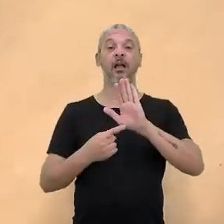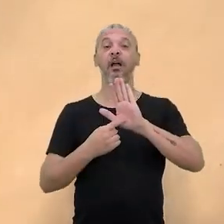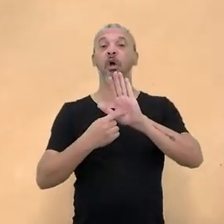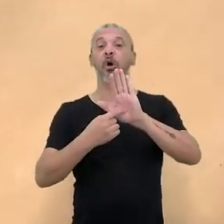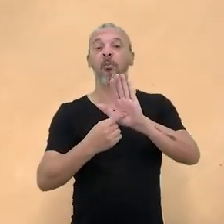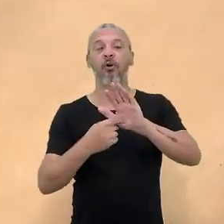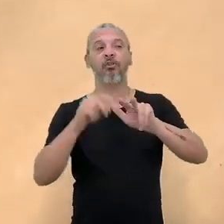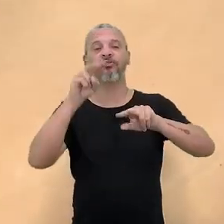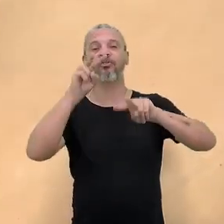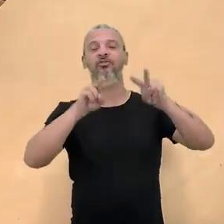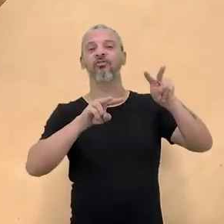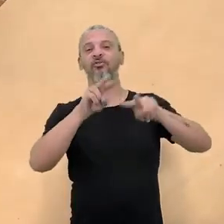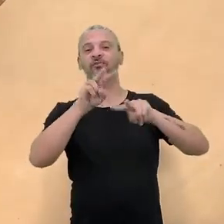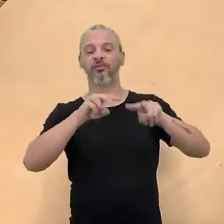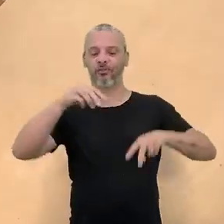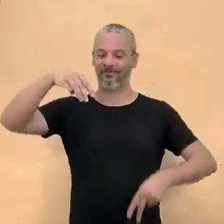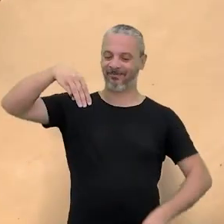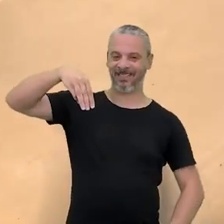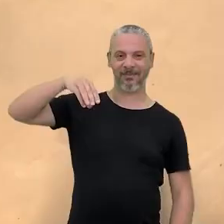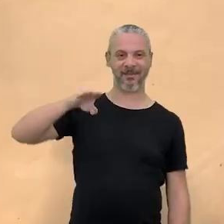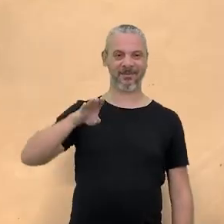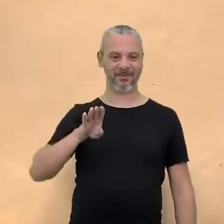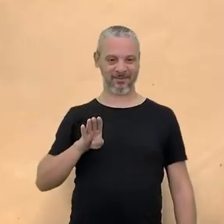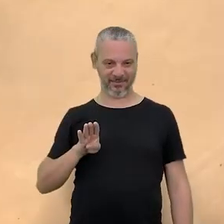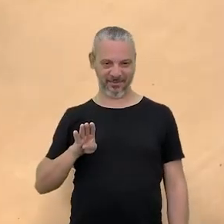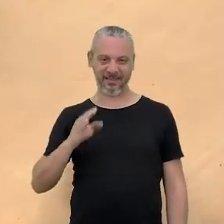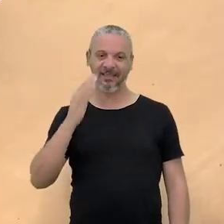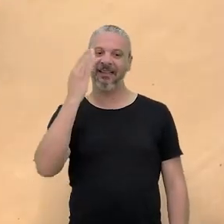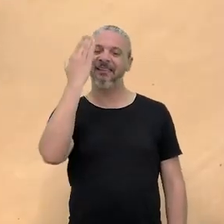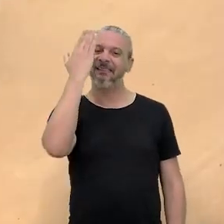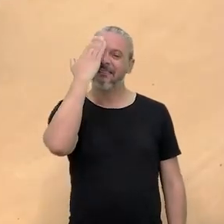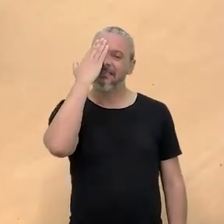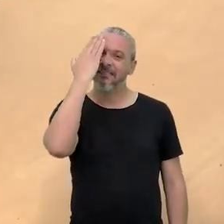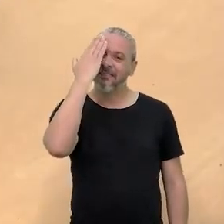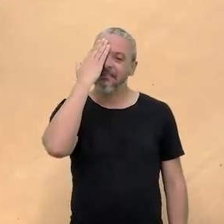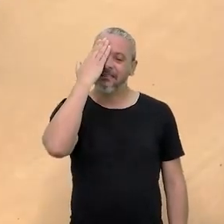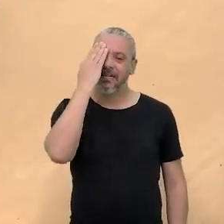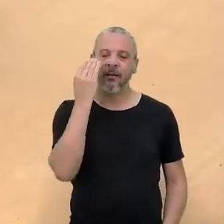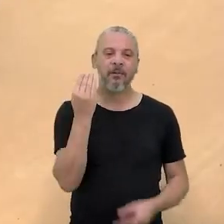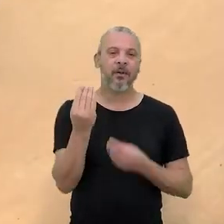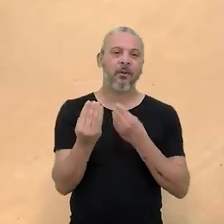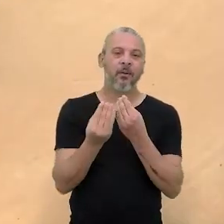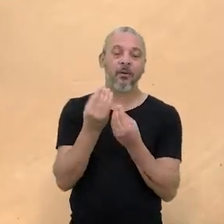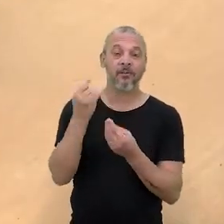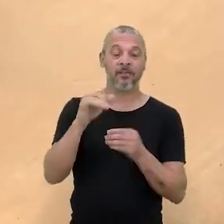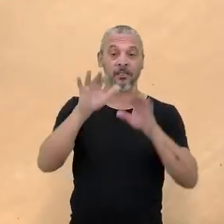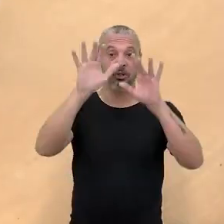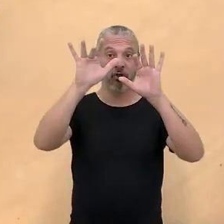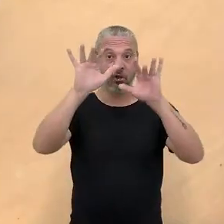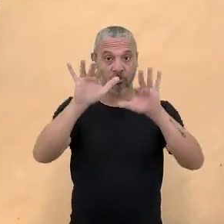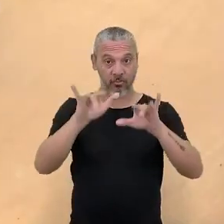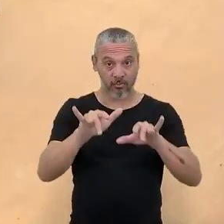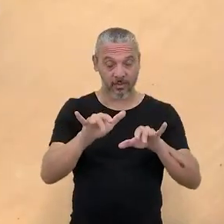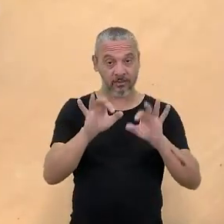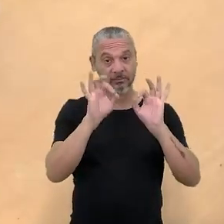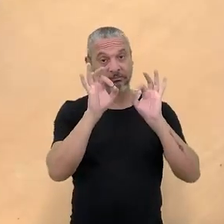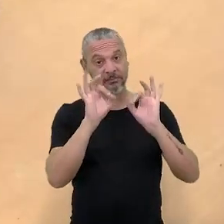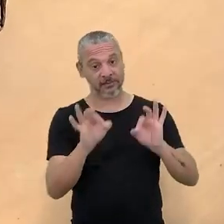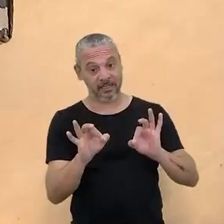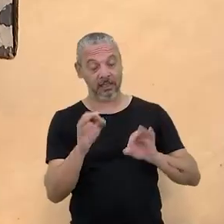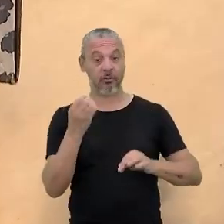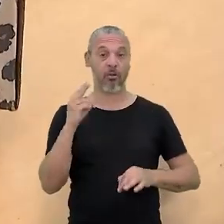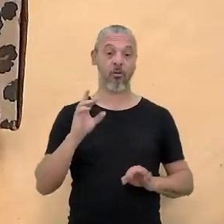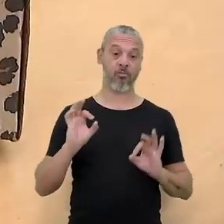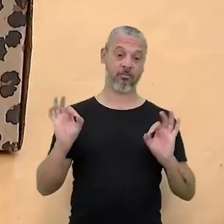nosso visor da microbit, para a gente saber se a programação que a gente fez está funcionando de